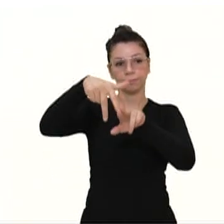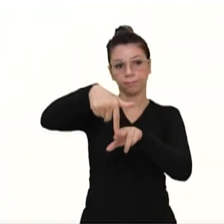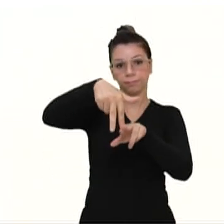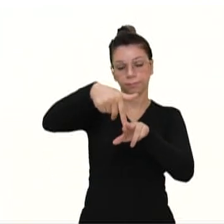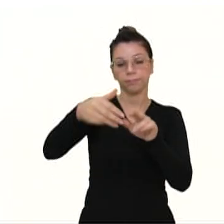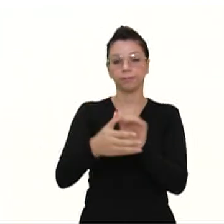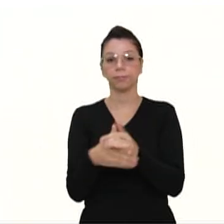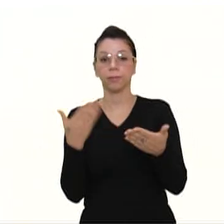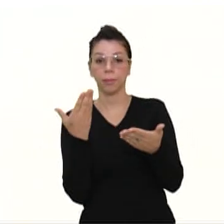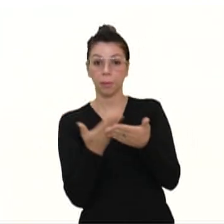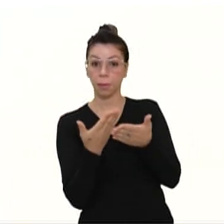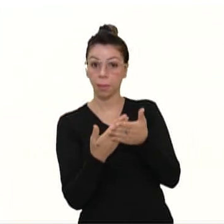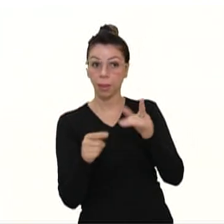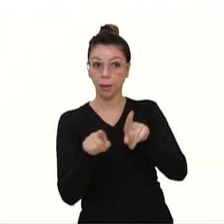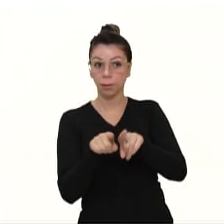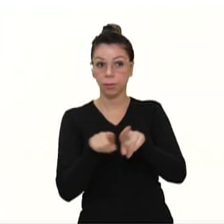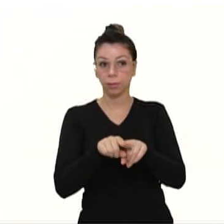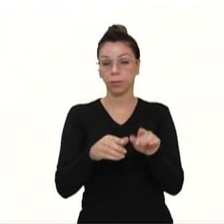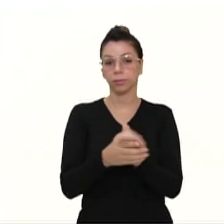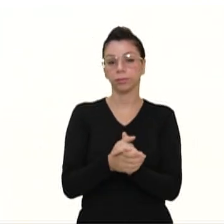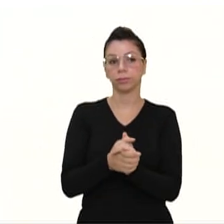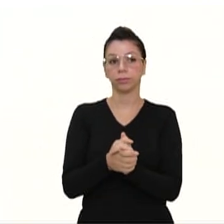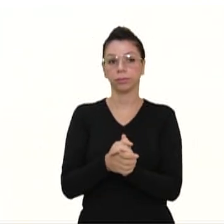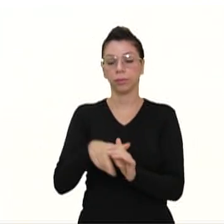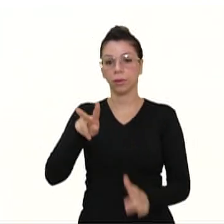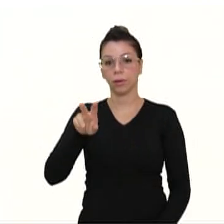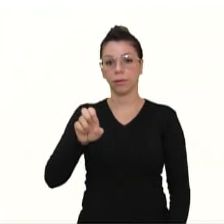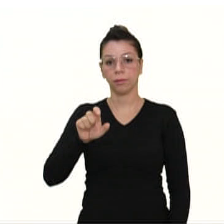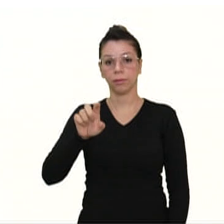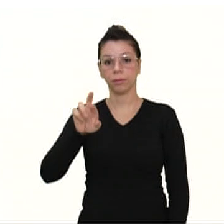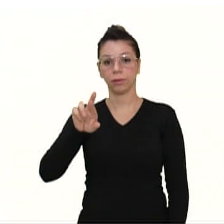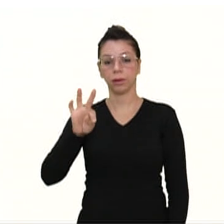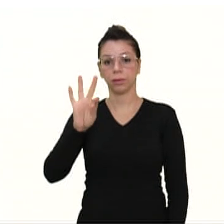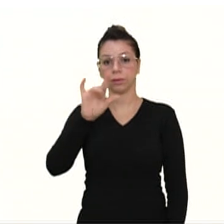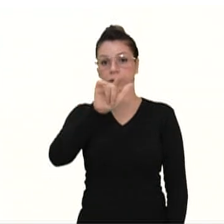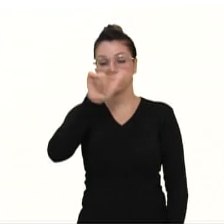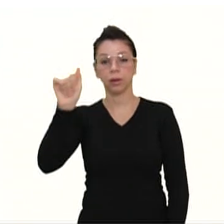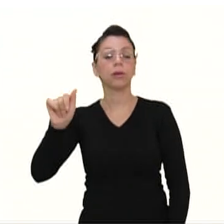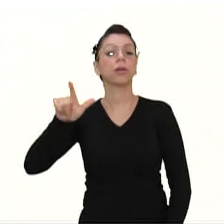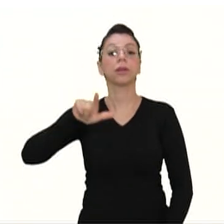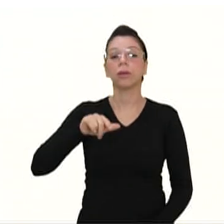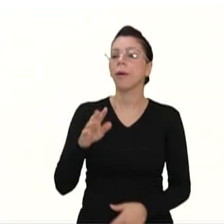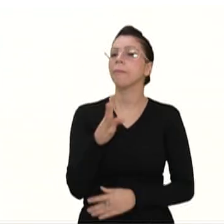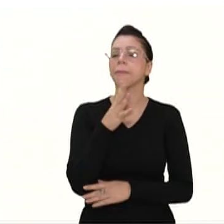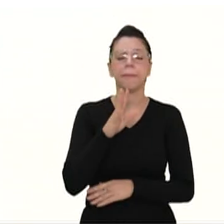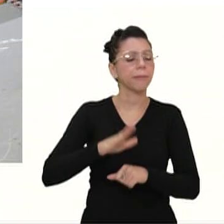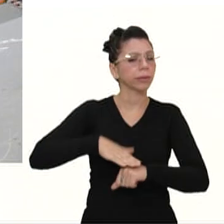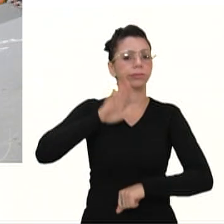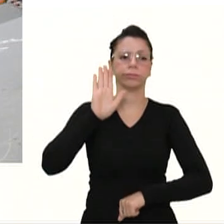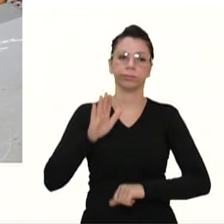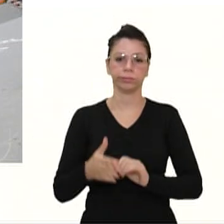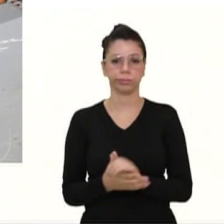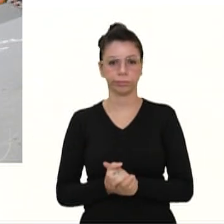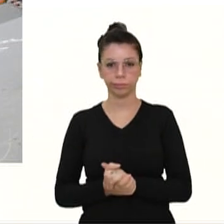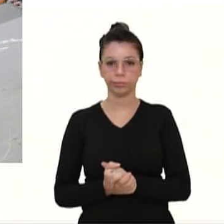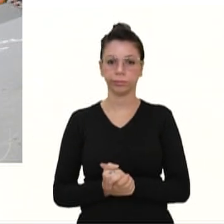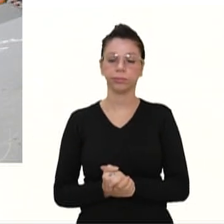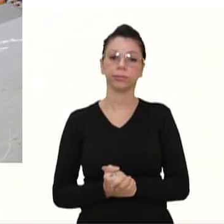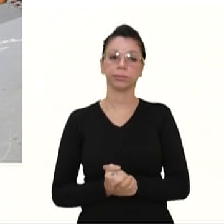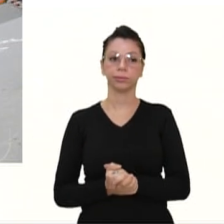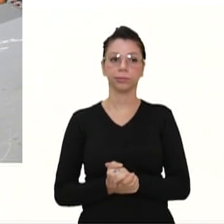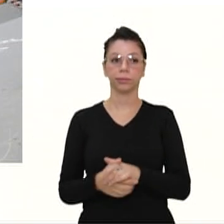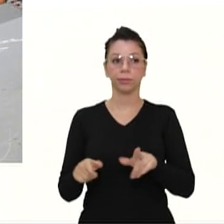Estudamos a modalidade vertical, que é uma das modalidades mais conhecidas do skate.